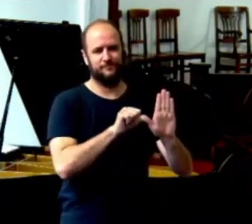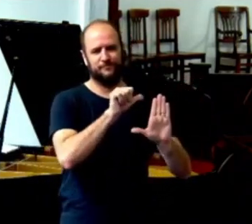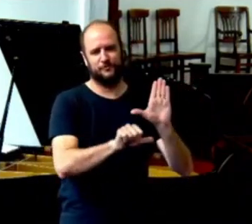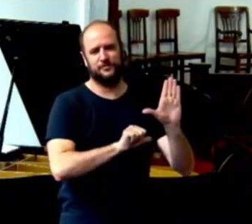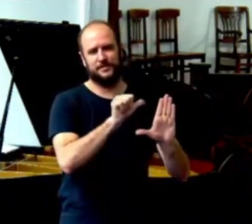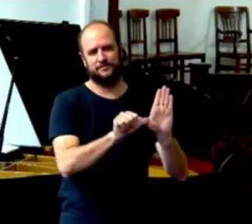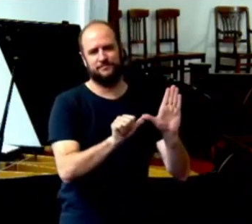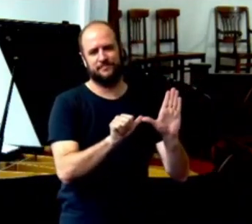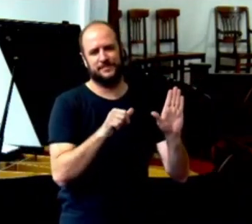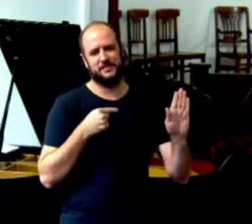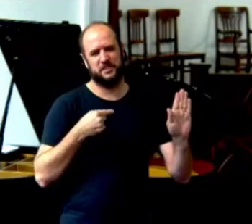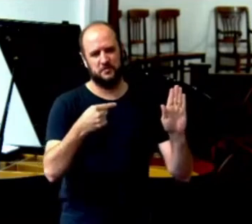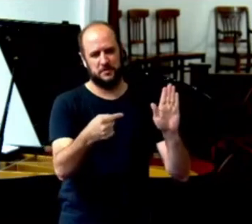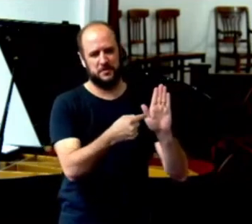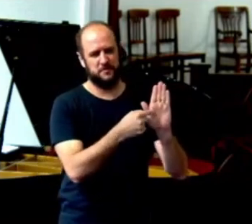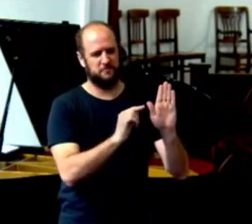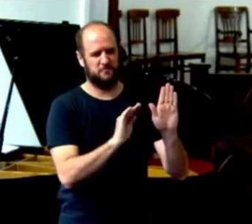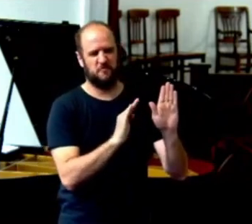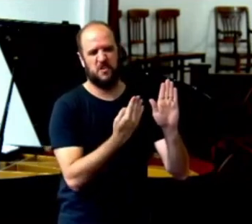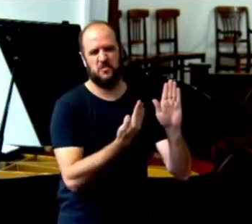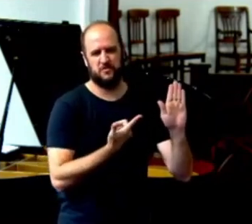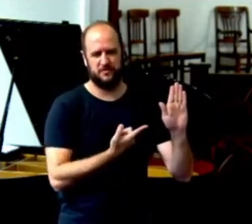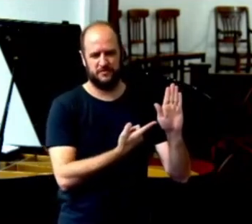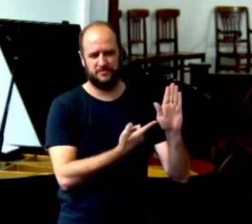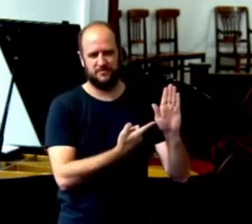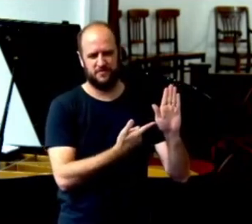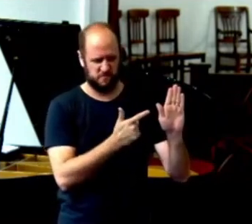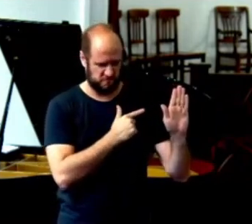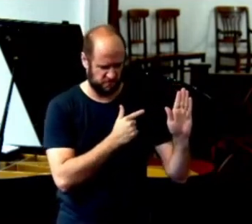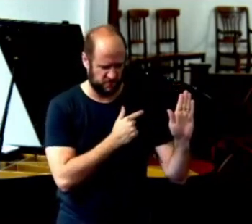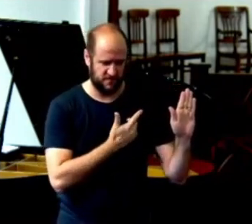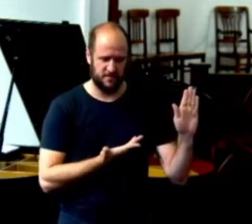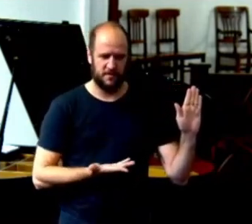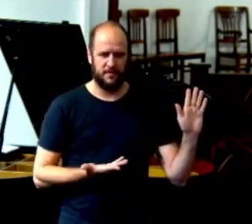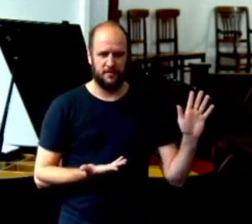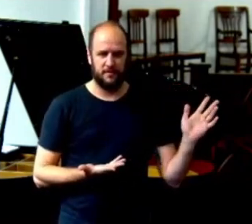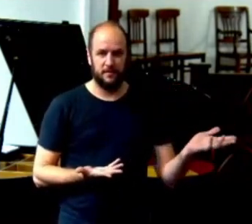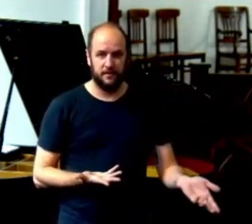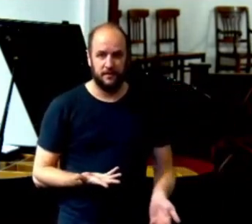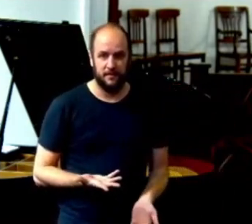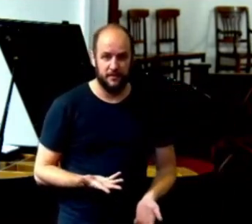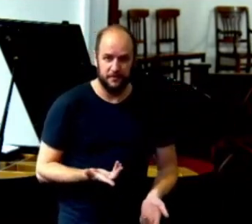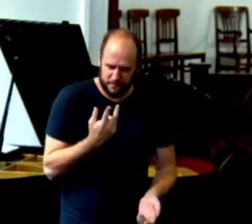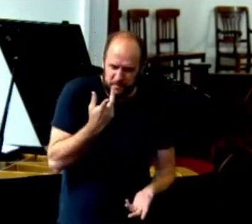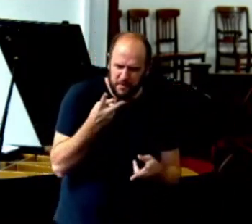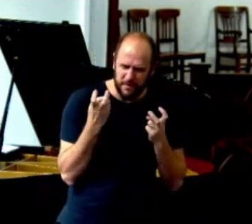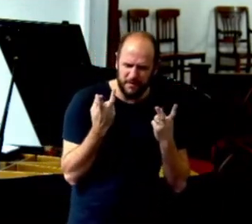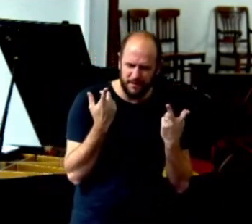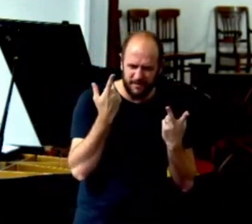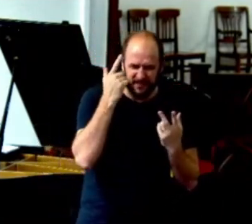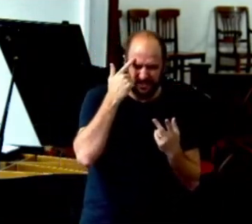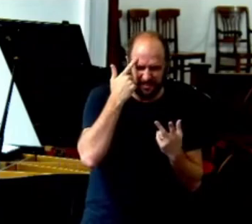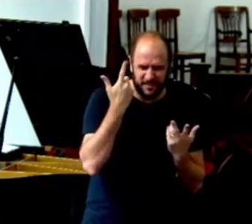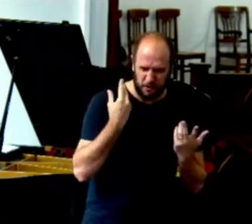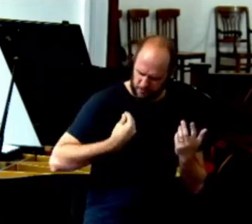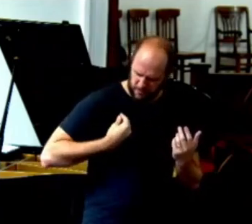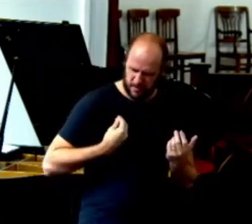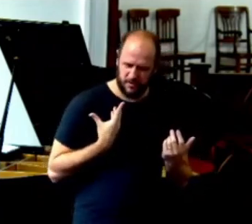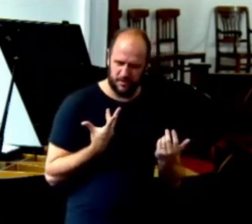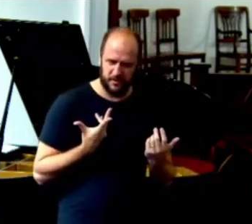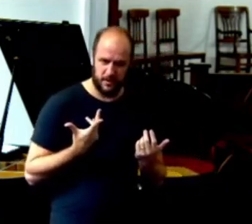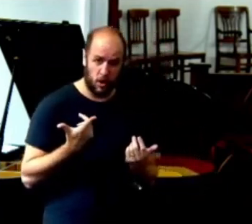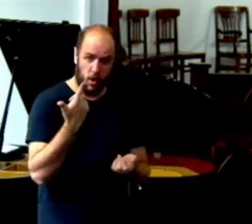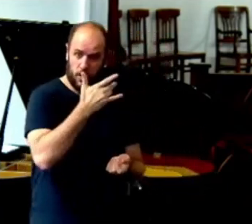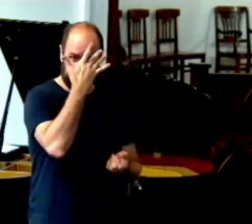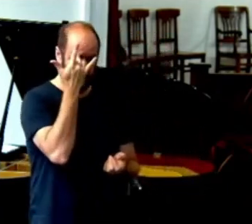segunda a sexta. A isto, aqueles que rapidamente atacam o pecado